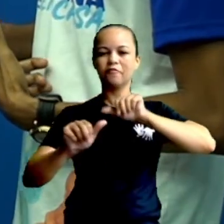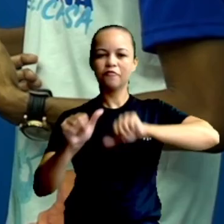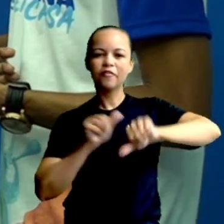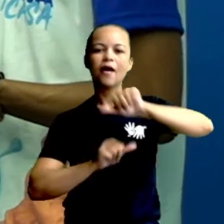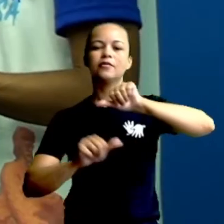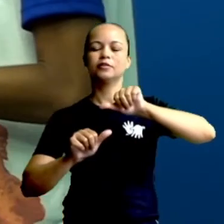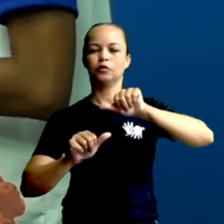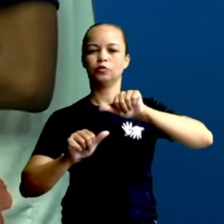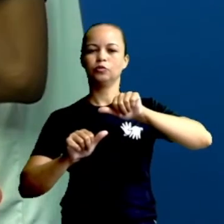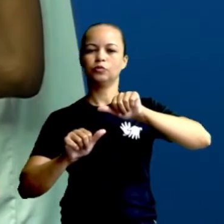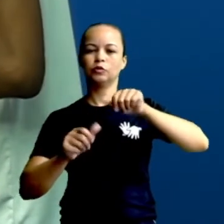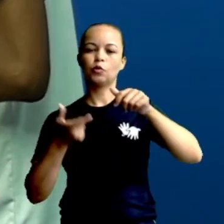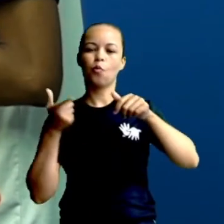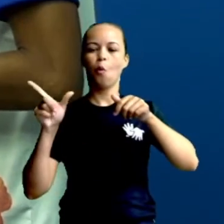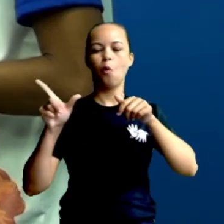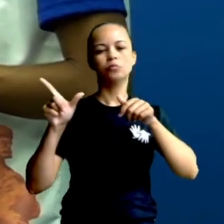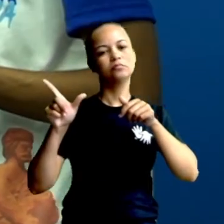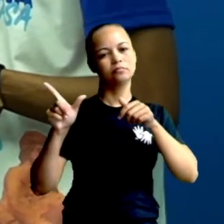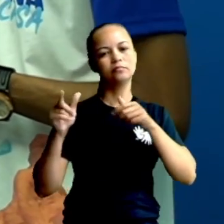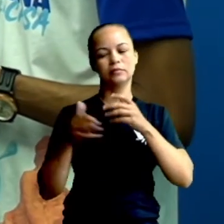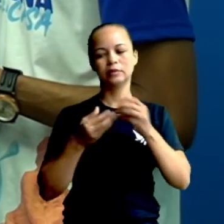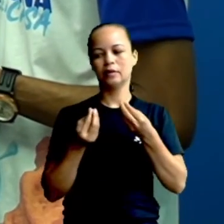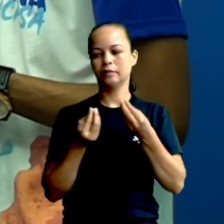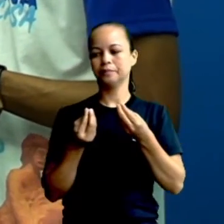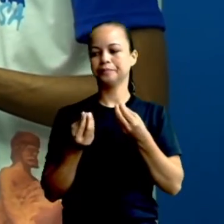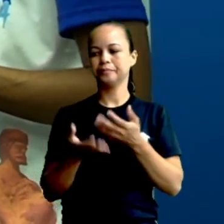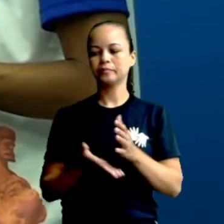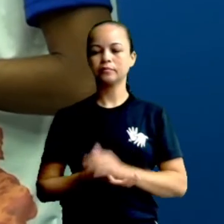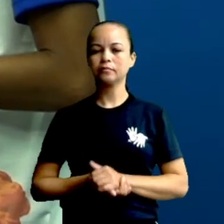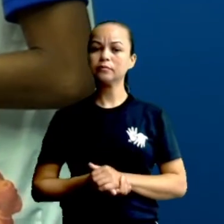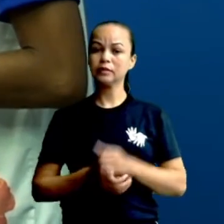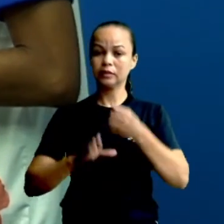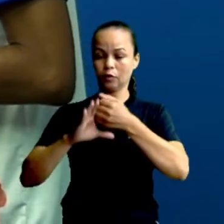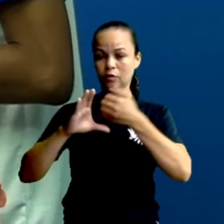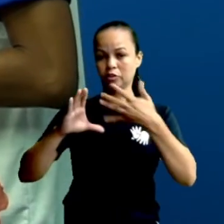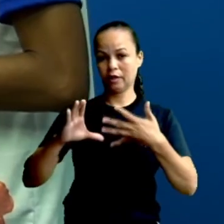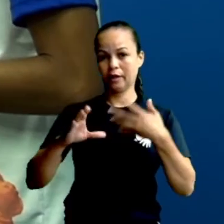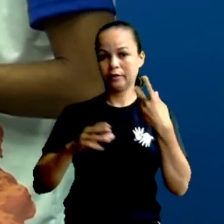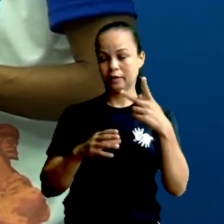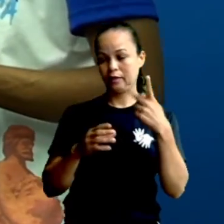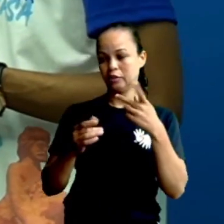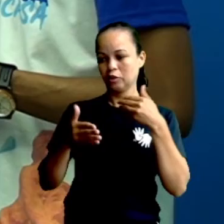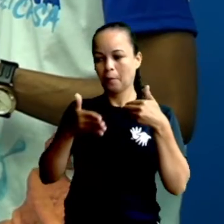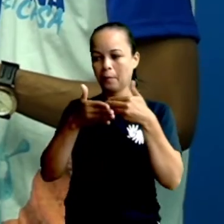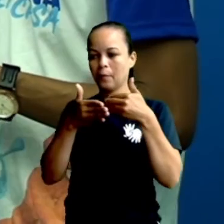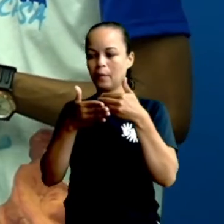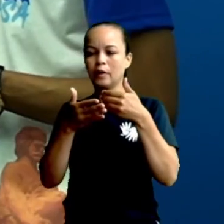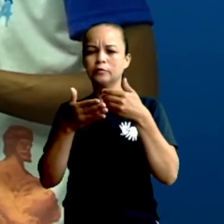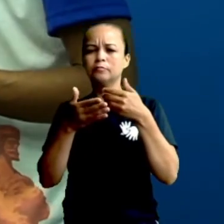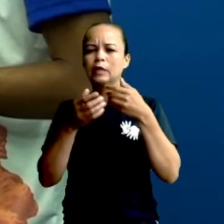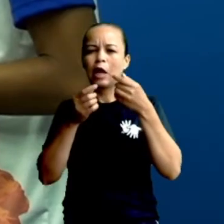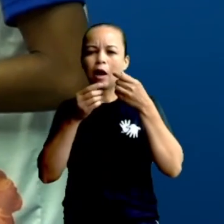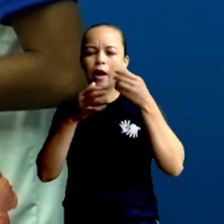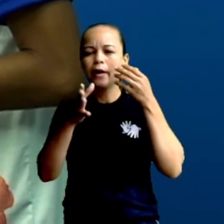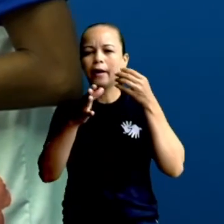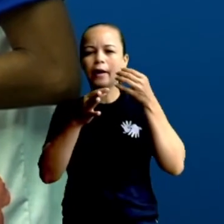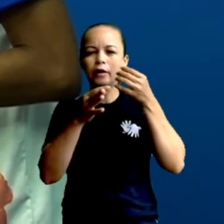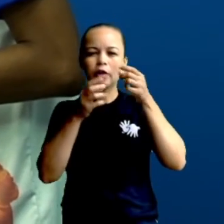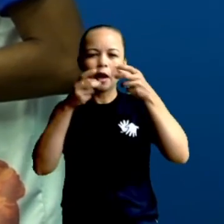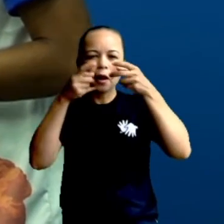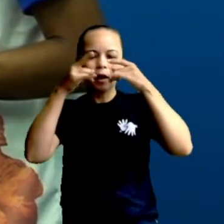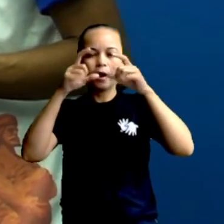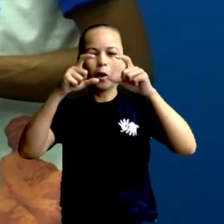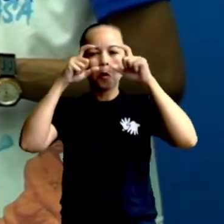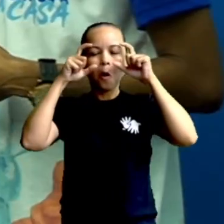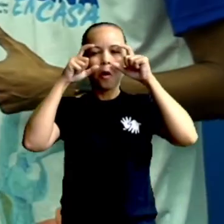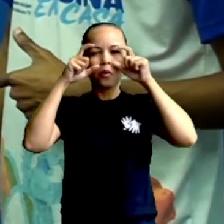retina, tá? Tem problema também no ponto próximo e não enxerga de perto. Qual é o tipo de lente?